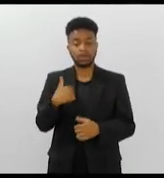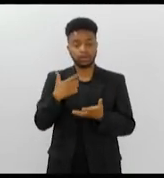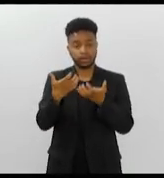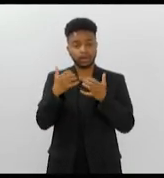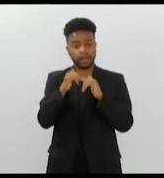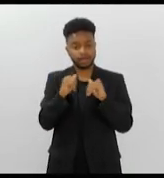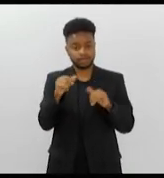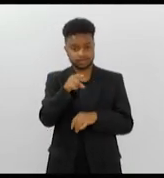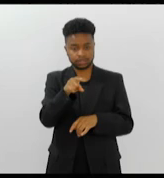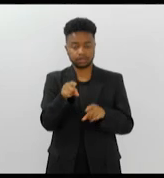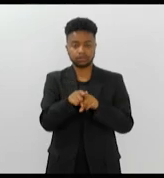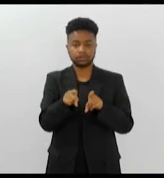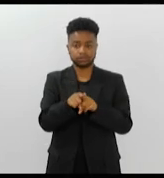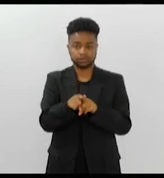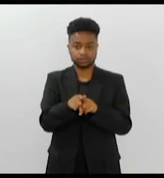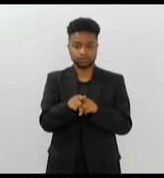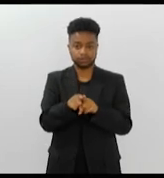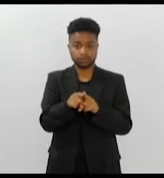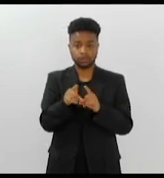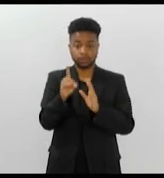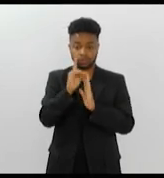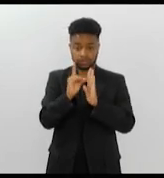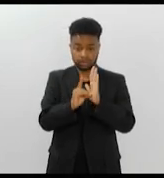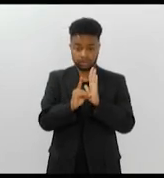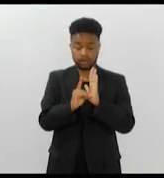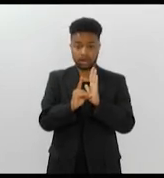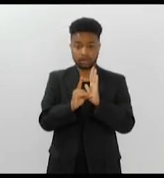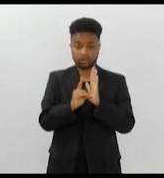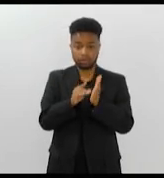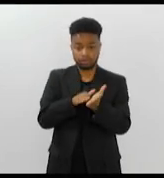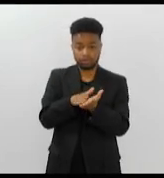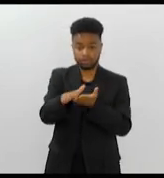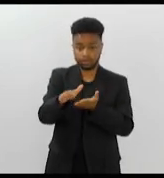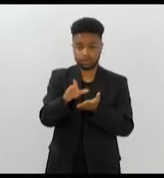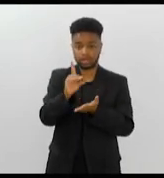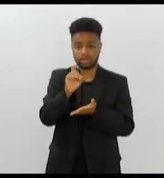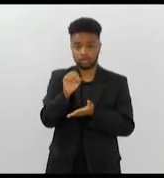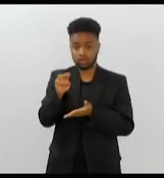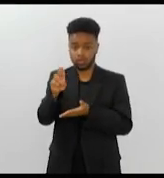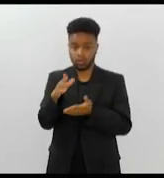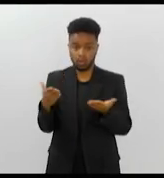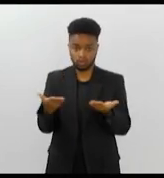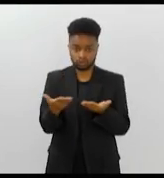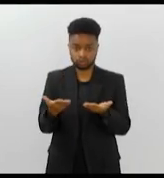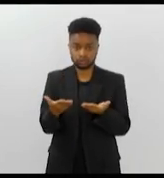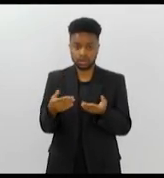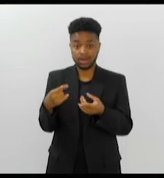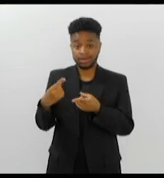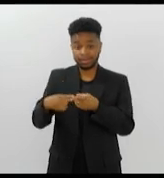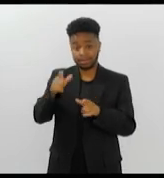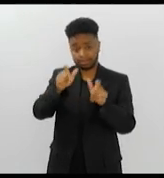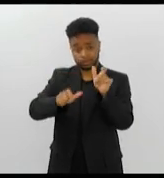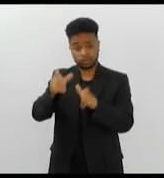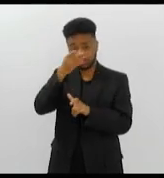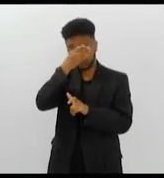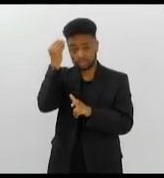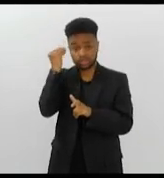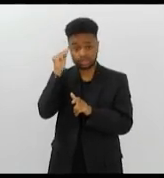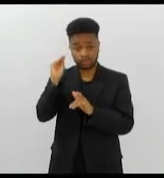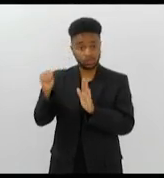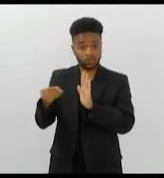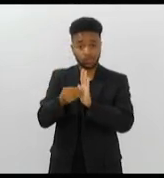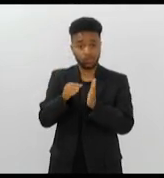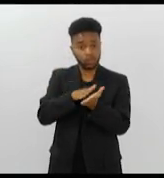a excelência que o decreto saiu no Diário Oficial de hoje quees tinham esquecido inclusive de